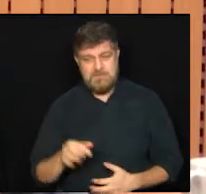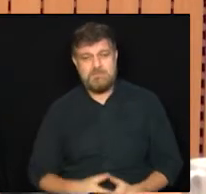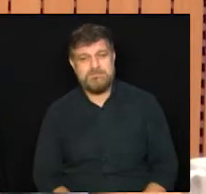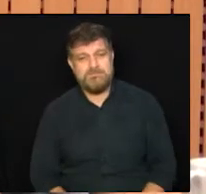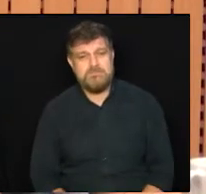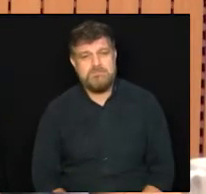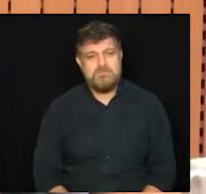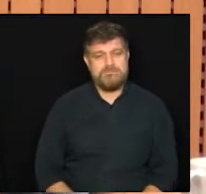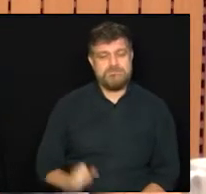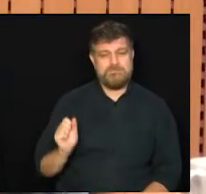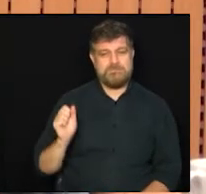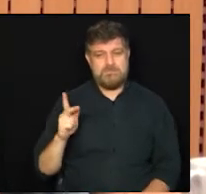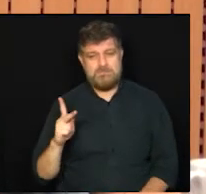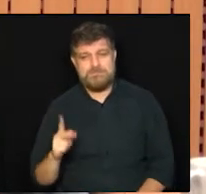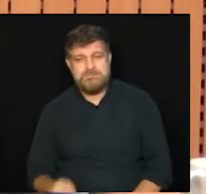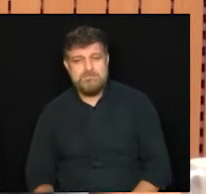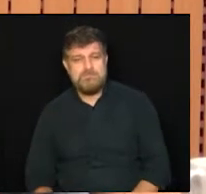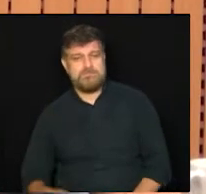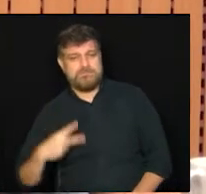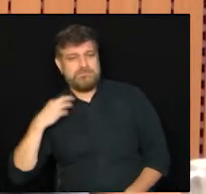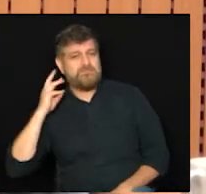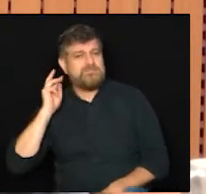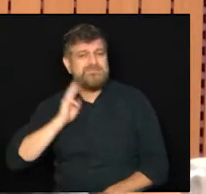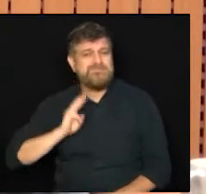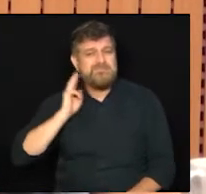Ok. Vereador Cecílio.